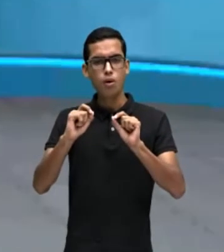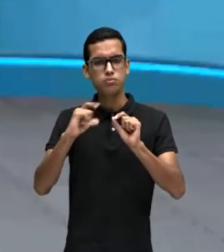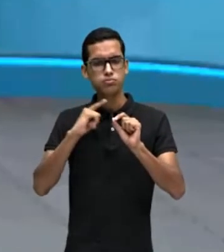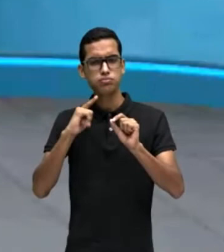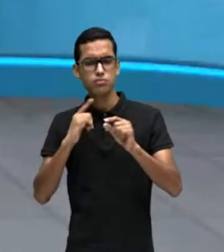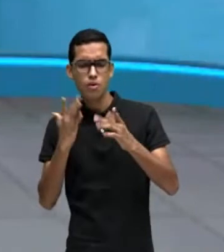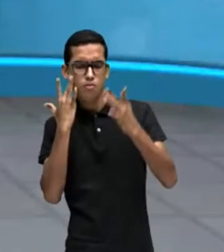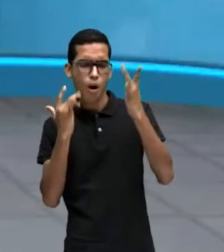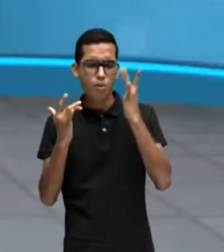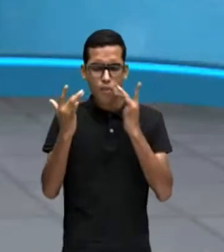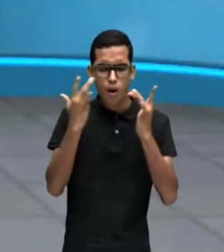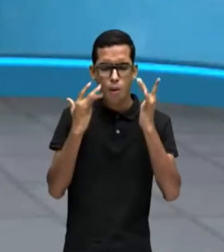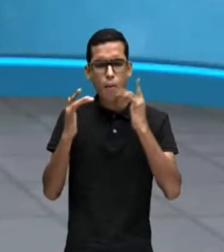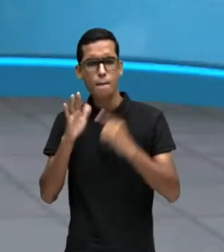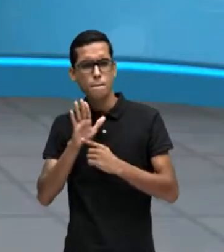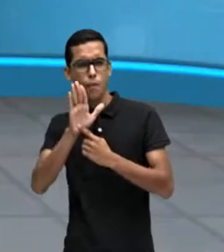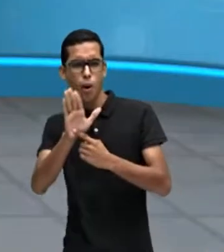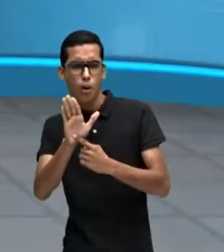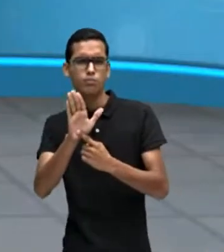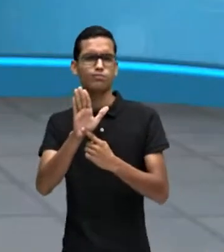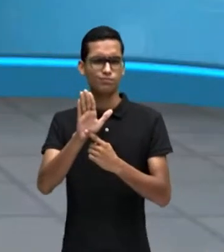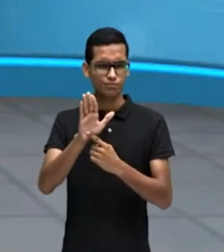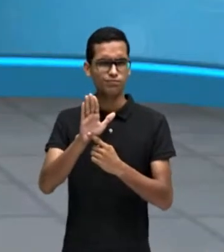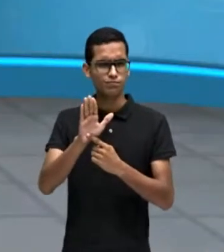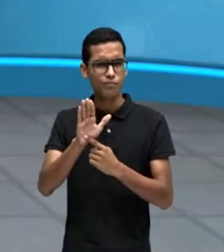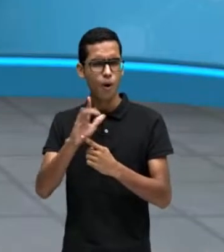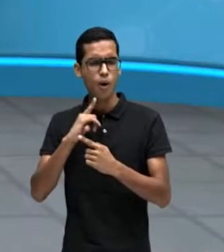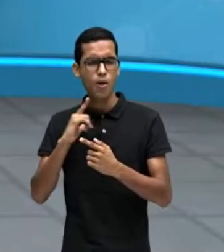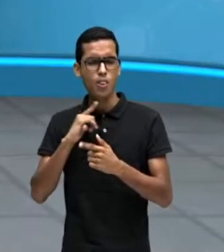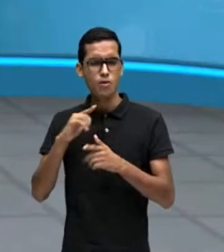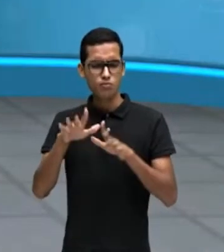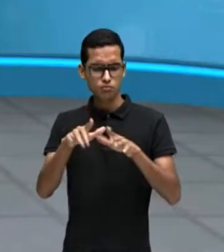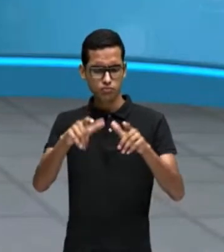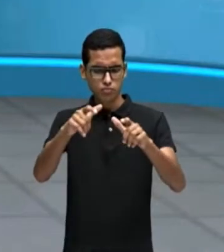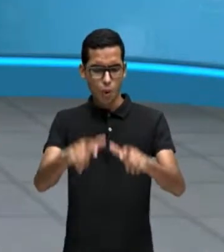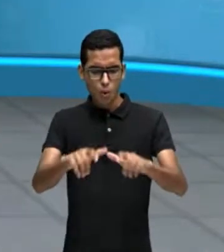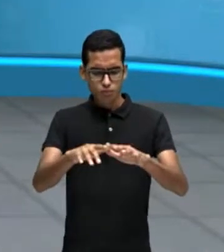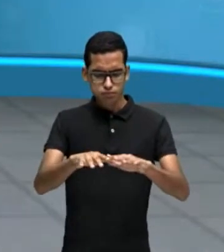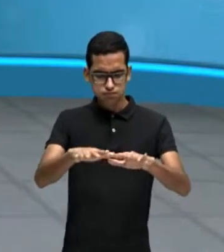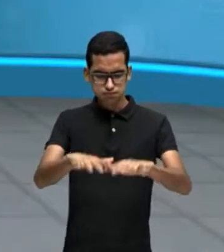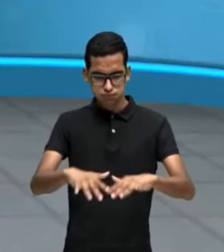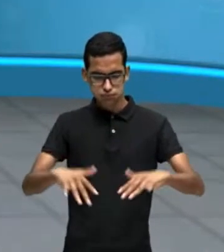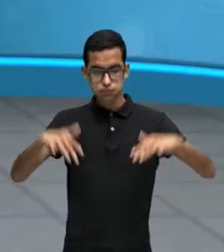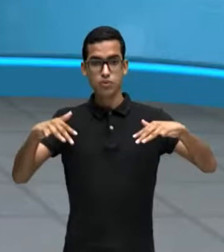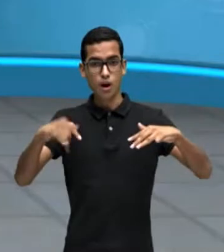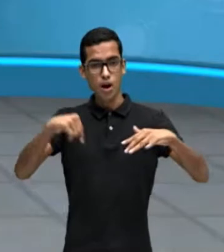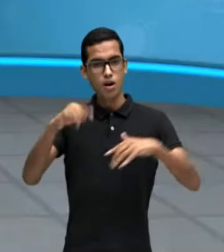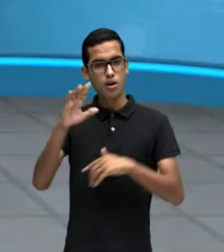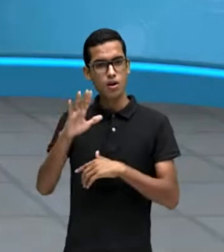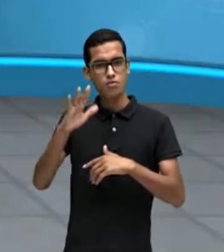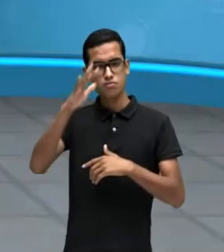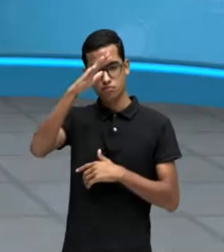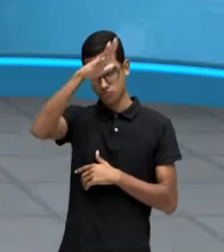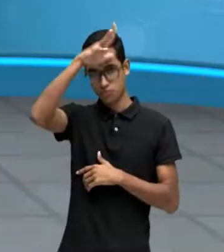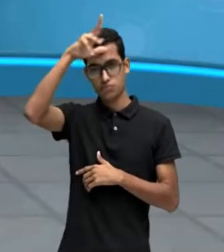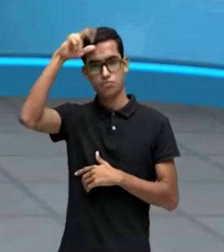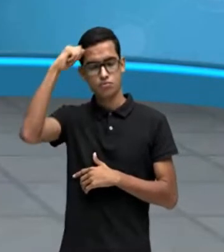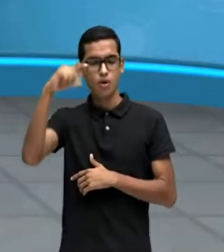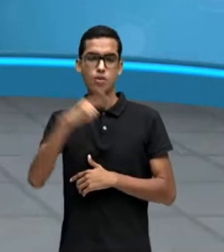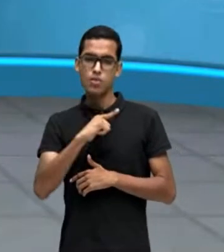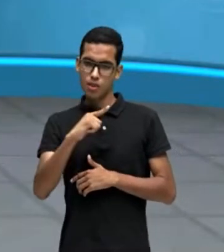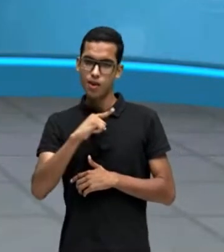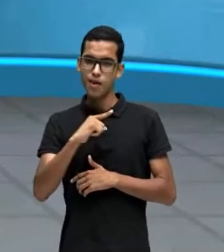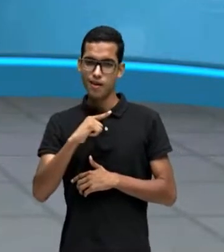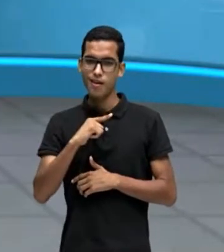aconteciam nesses teatros em formatos de arena. Aqui em Manaus, a gente tem, na La Ponta Negra, tem